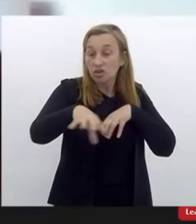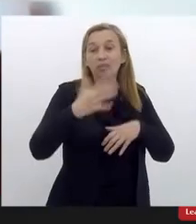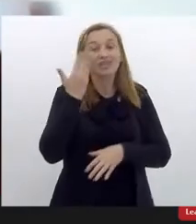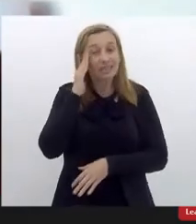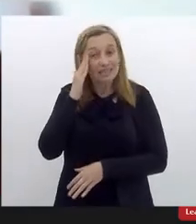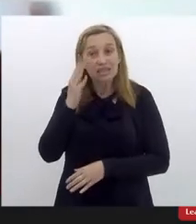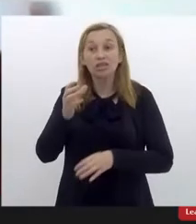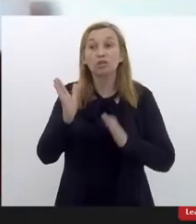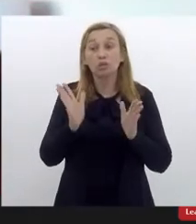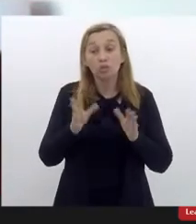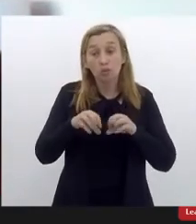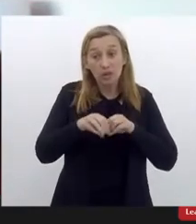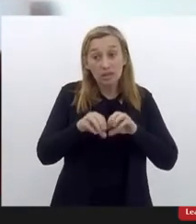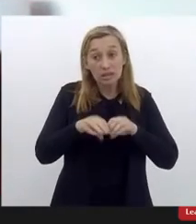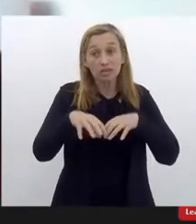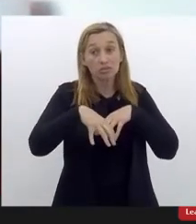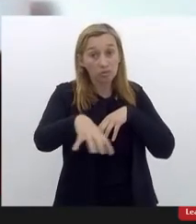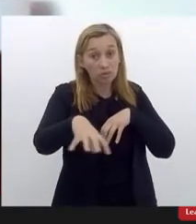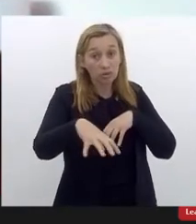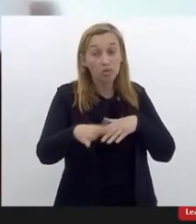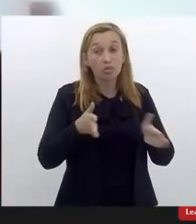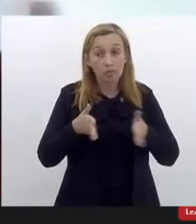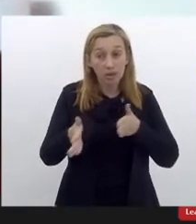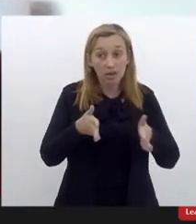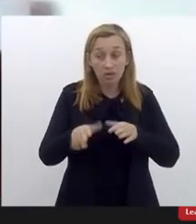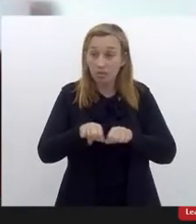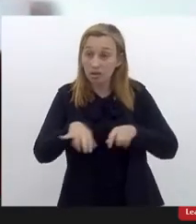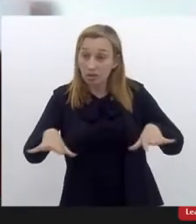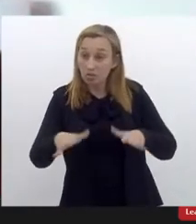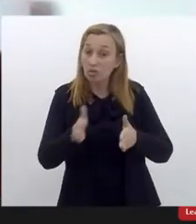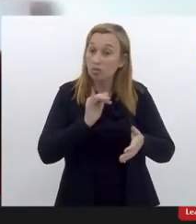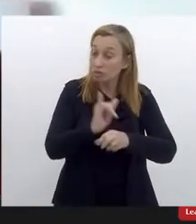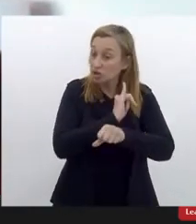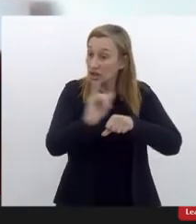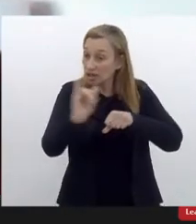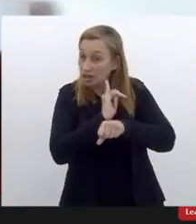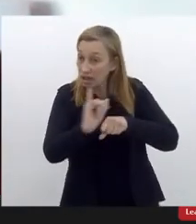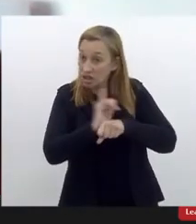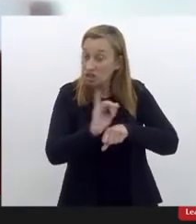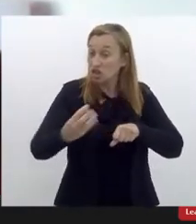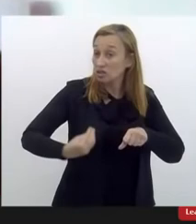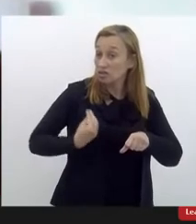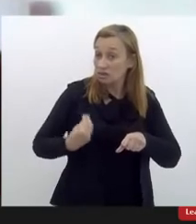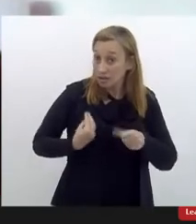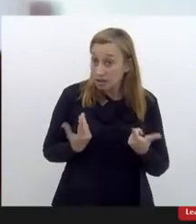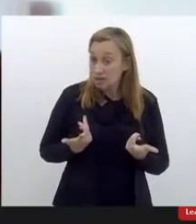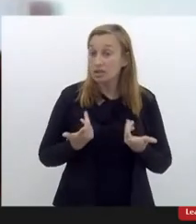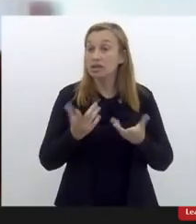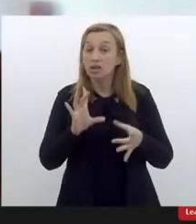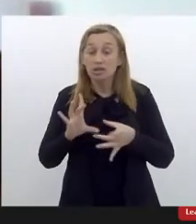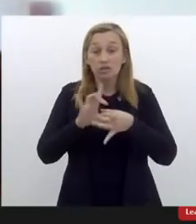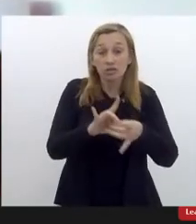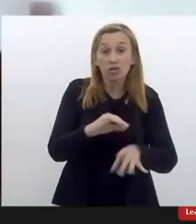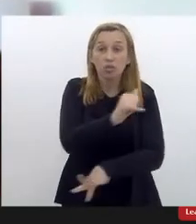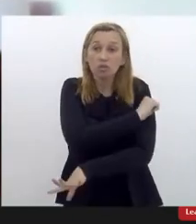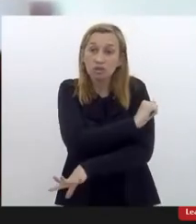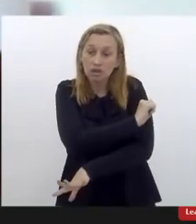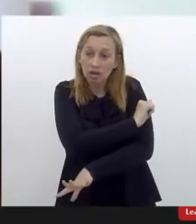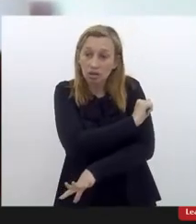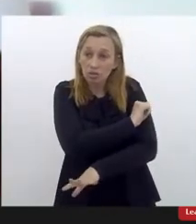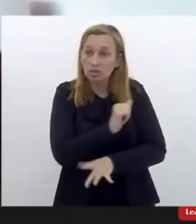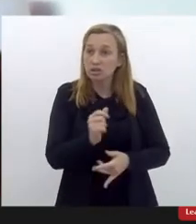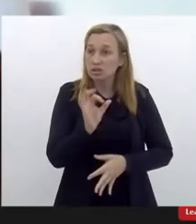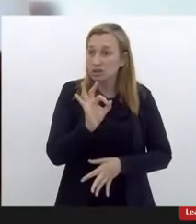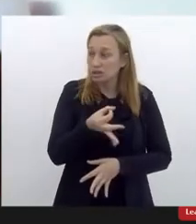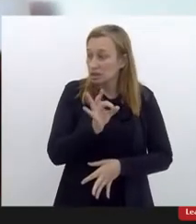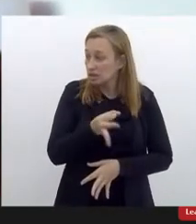que o ensino remoto durante a pandemia, ela foi uma estratégia de sobrevivência, de manutenção do vínculo do estudante, de